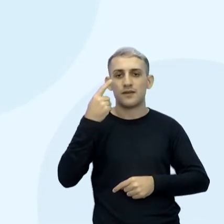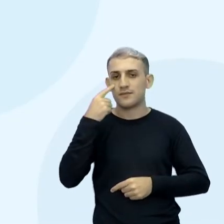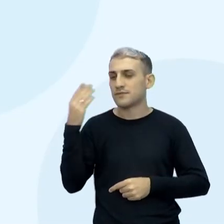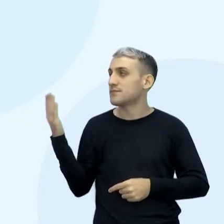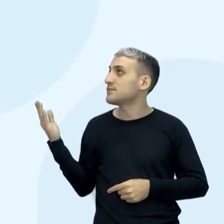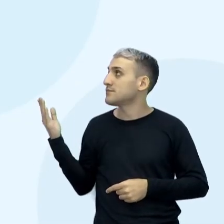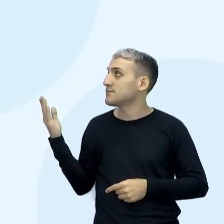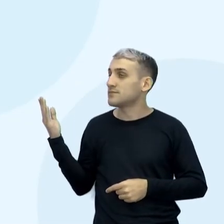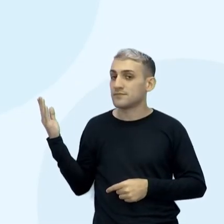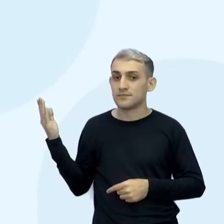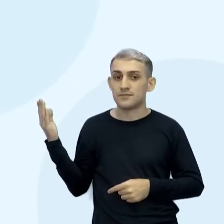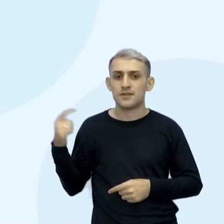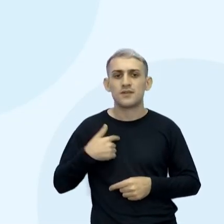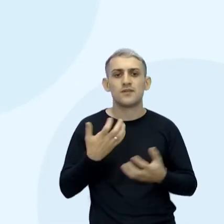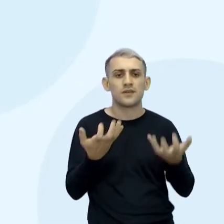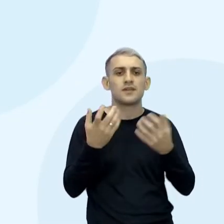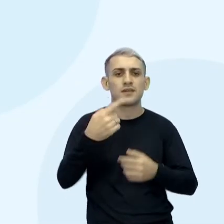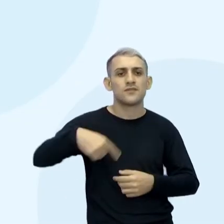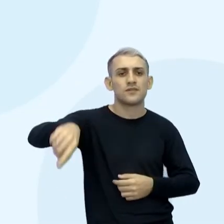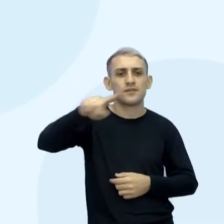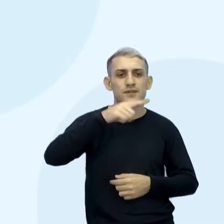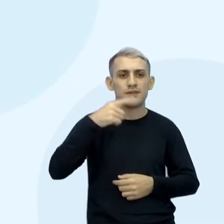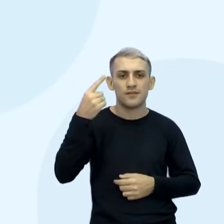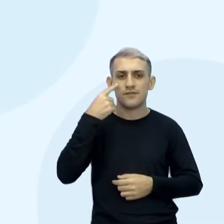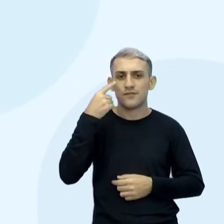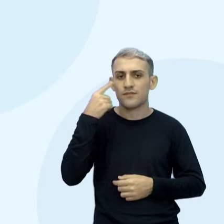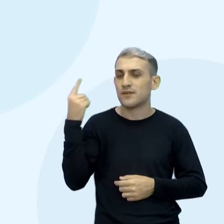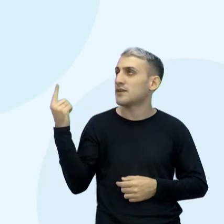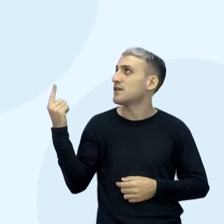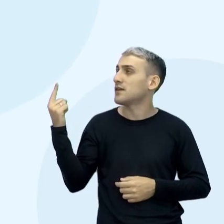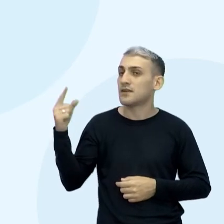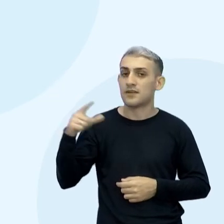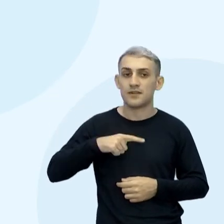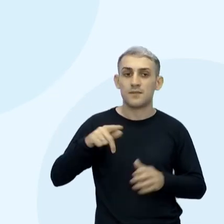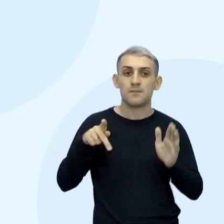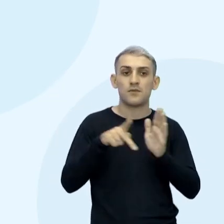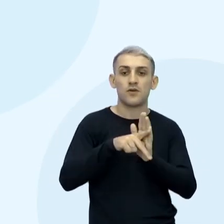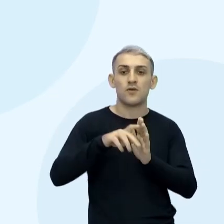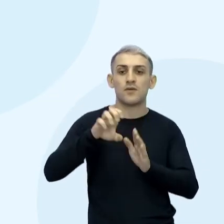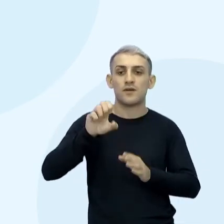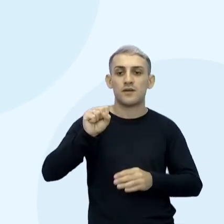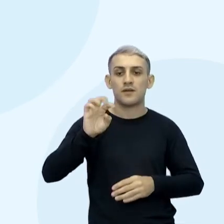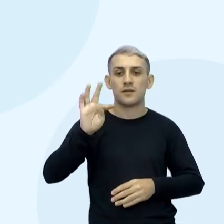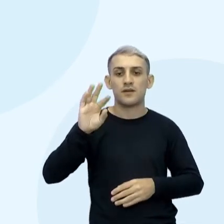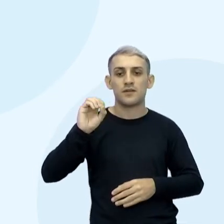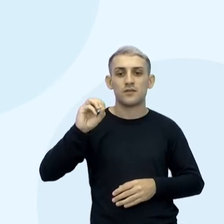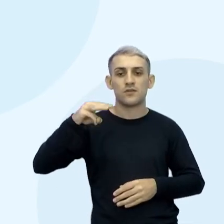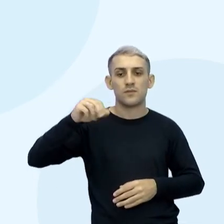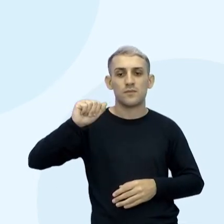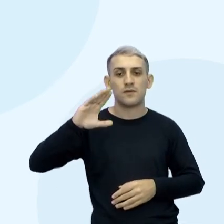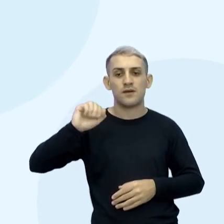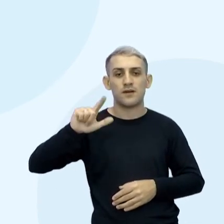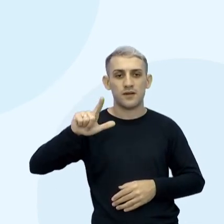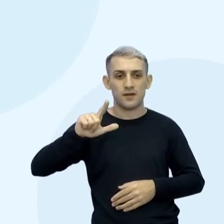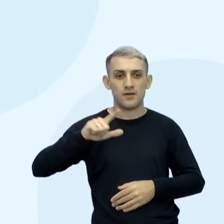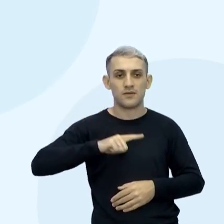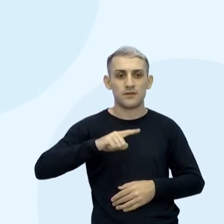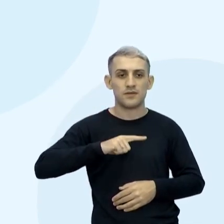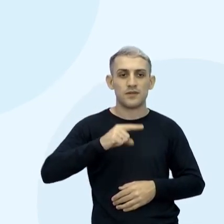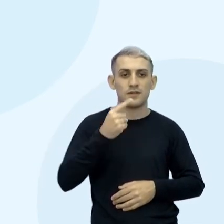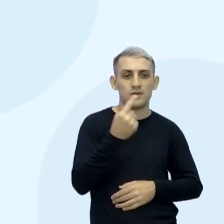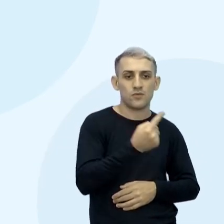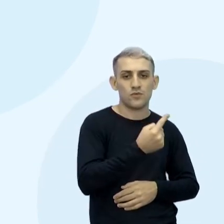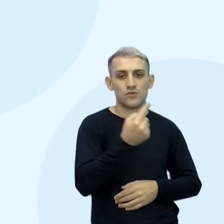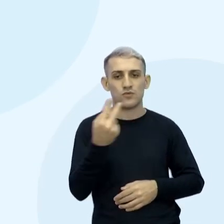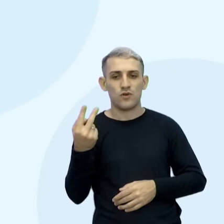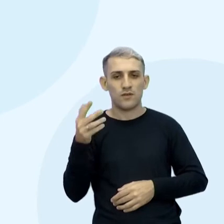para vocês, e eu queria que vocês olhassem aqui, ó, a escala estomacal. Então, ela está entre 1 e 2, tá, gente? Na